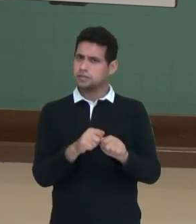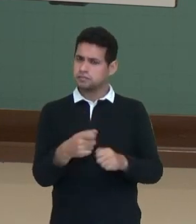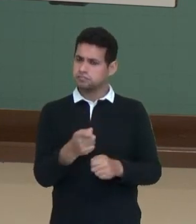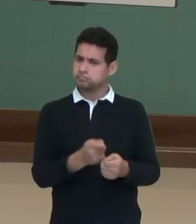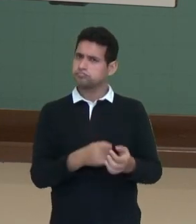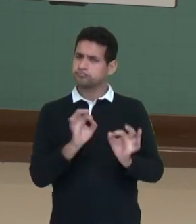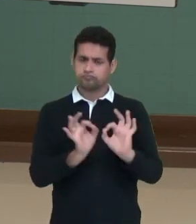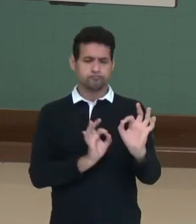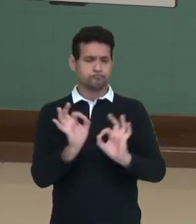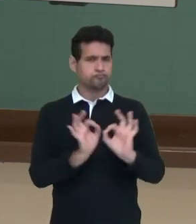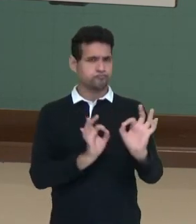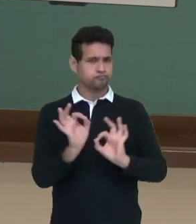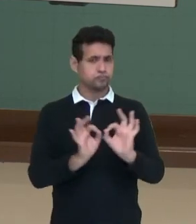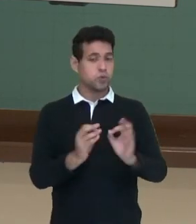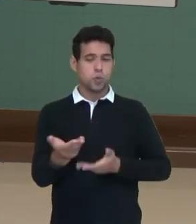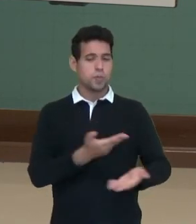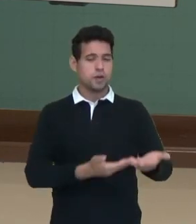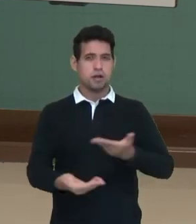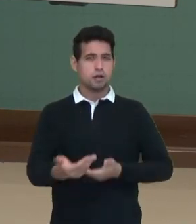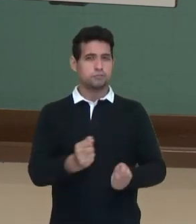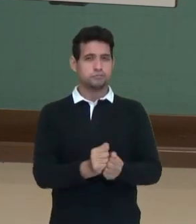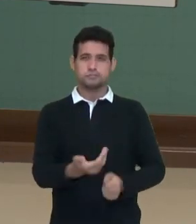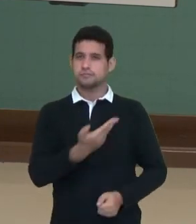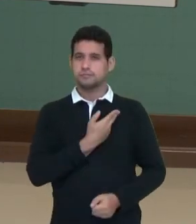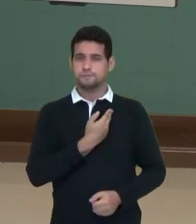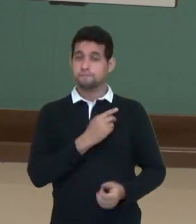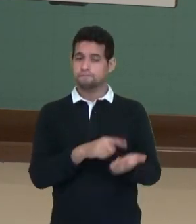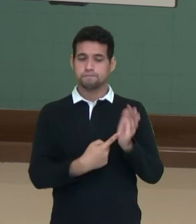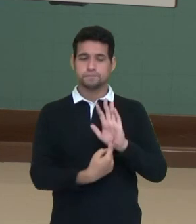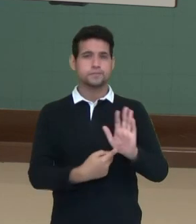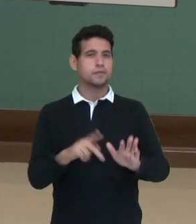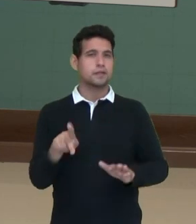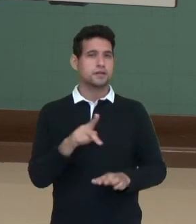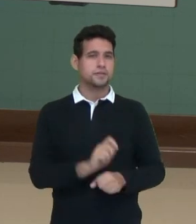sempre organizado para socializar com teus colegas e apresentar para a tua